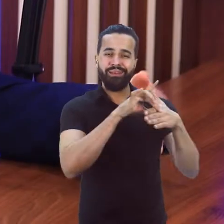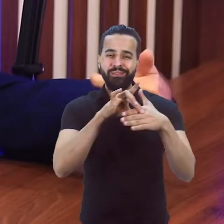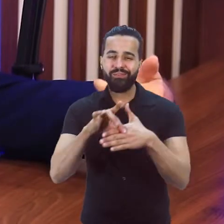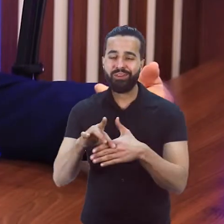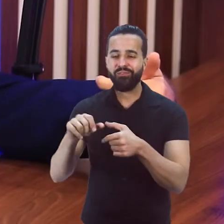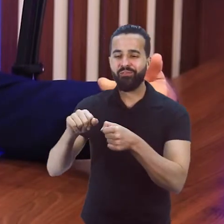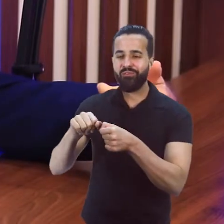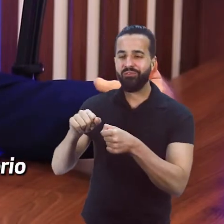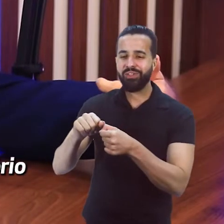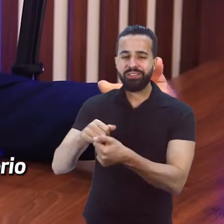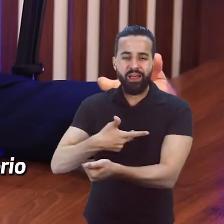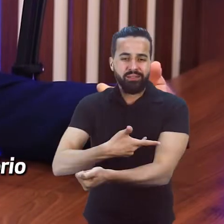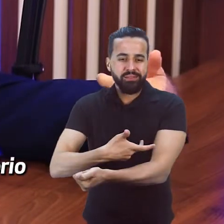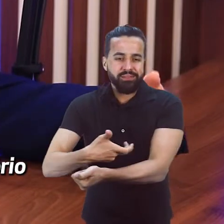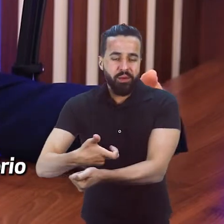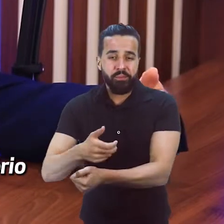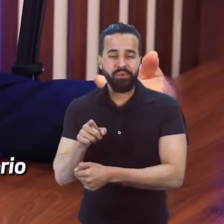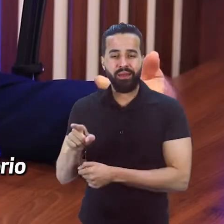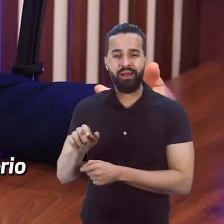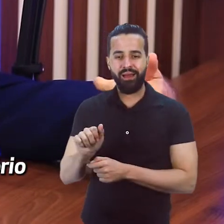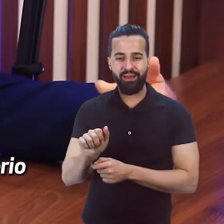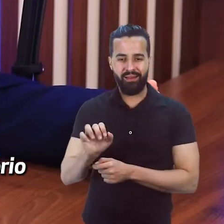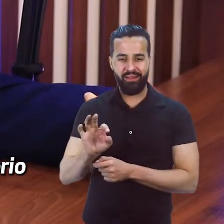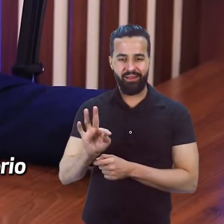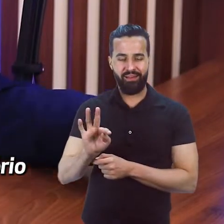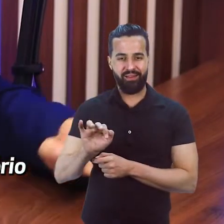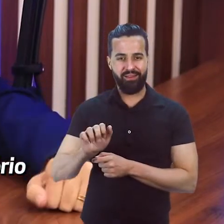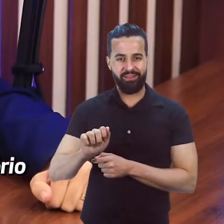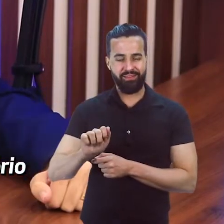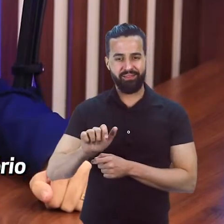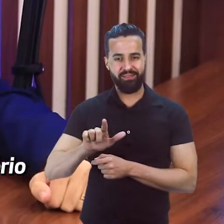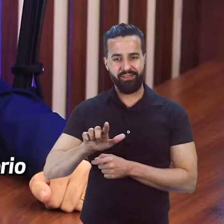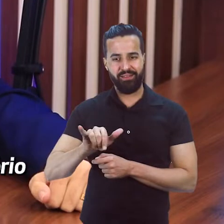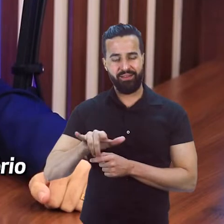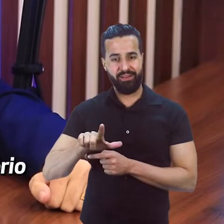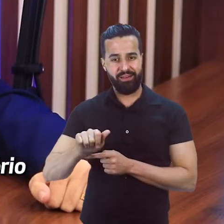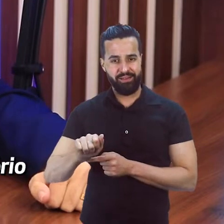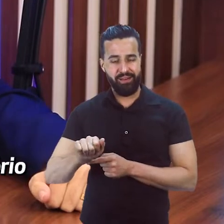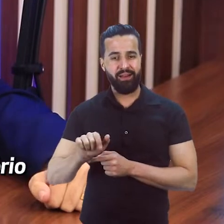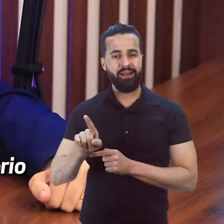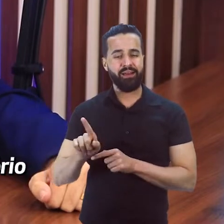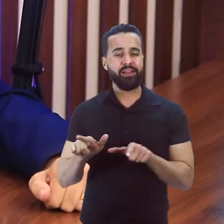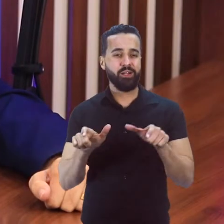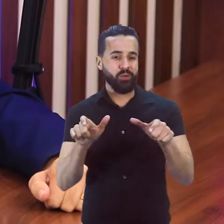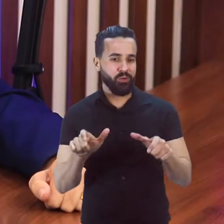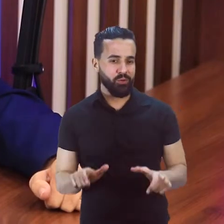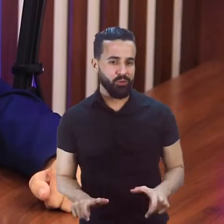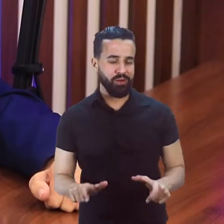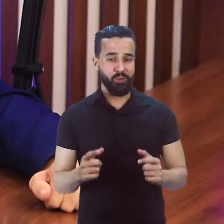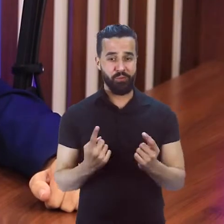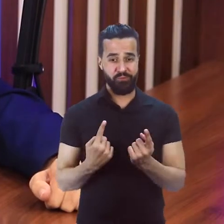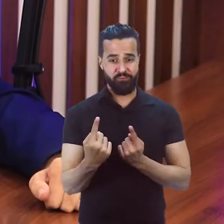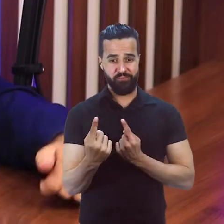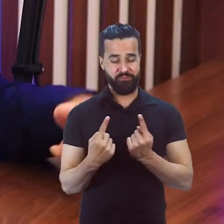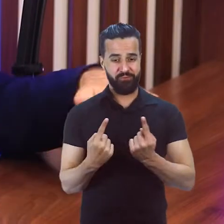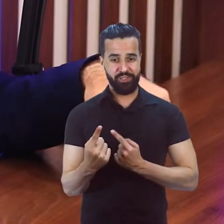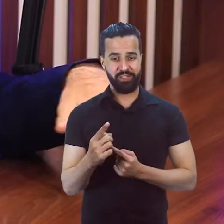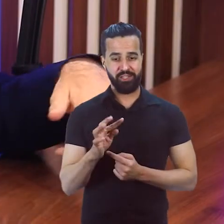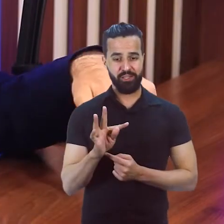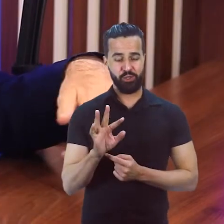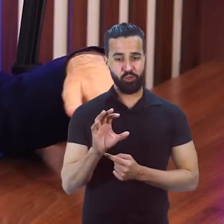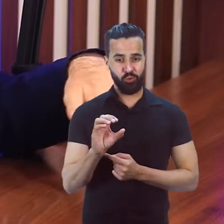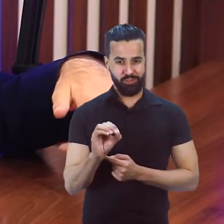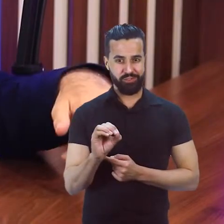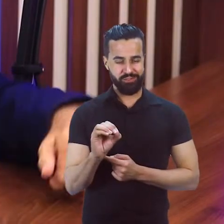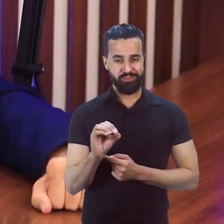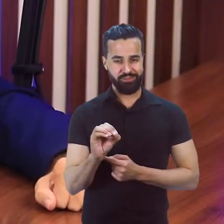lembro direitinho. Fui levar ela para fazer exame no laboratório Atalaia, ali no início da Avenida Tocantins. Tinha um laboratório Atalaia perto